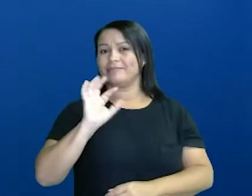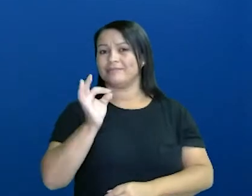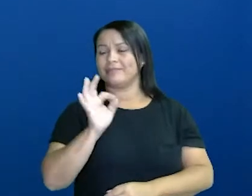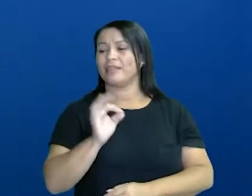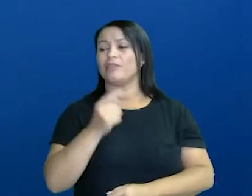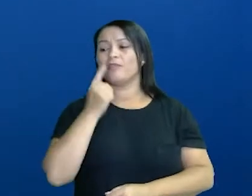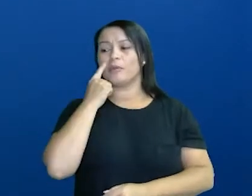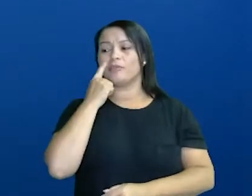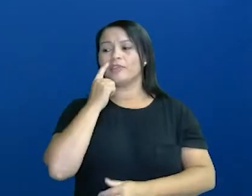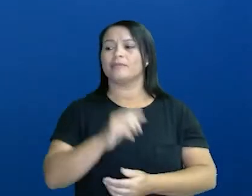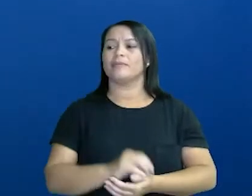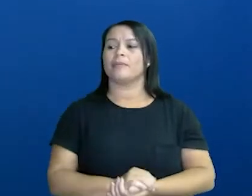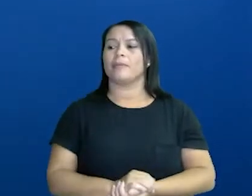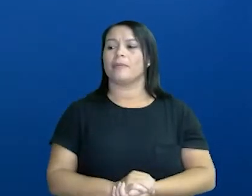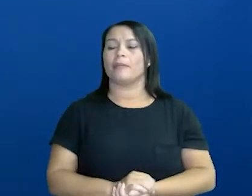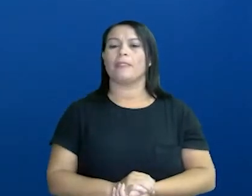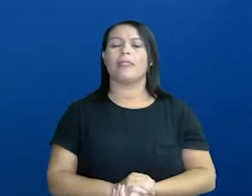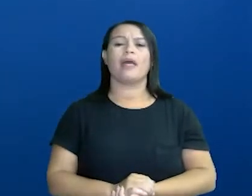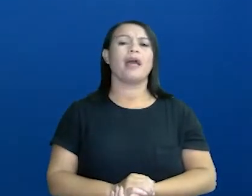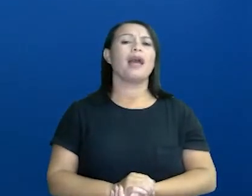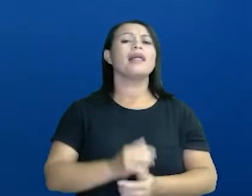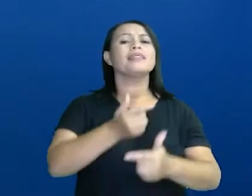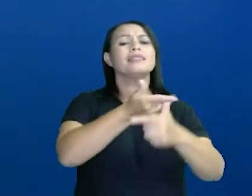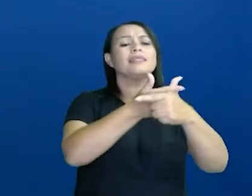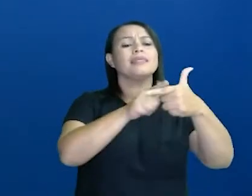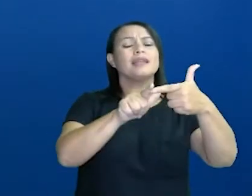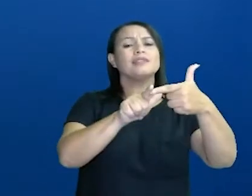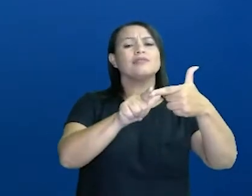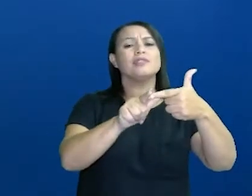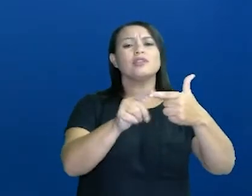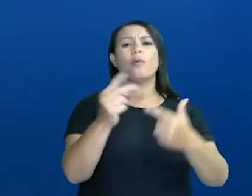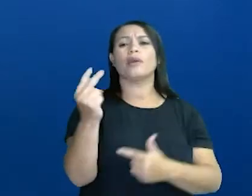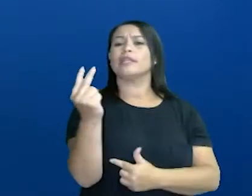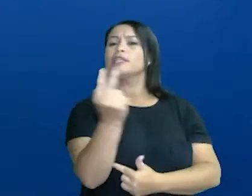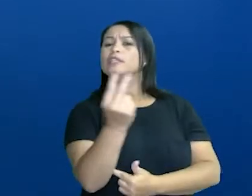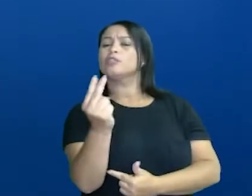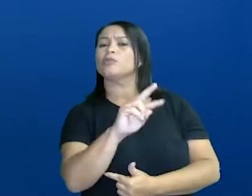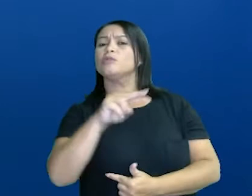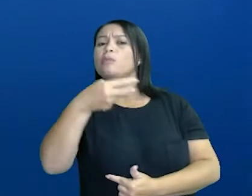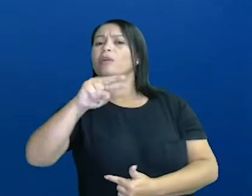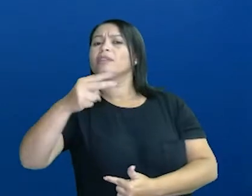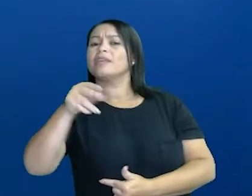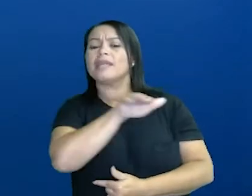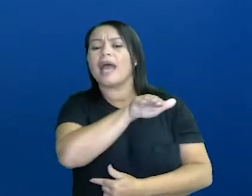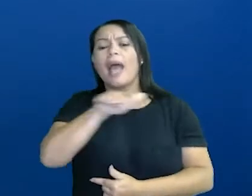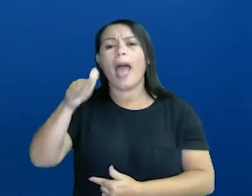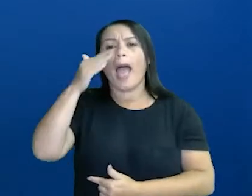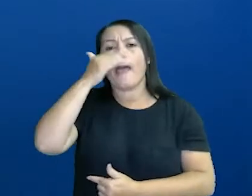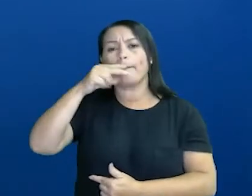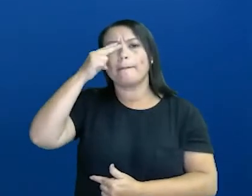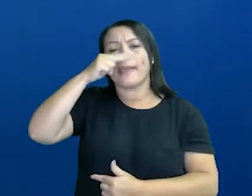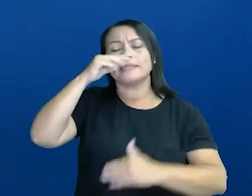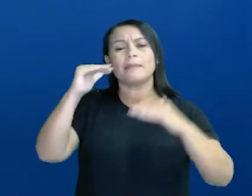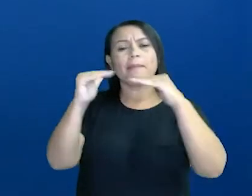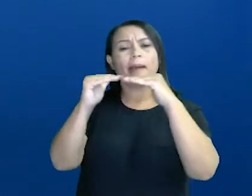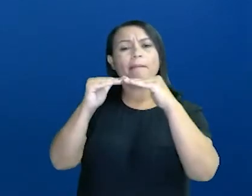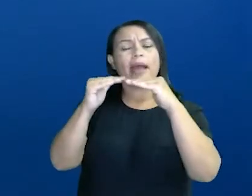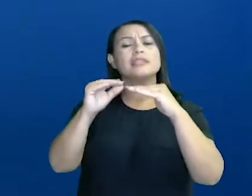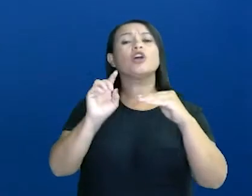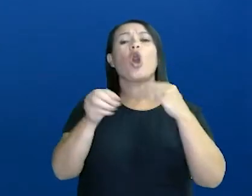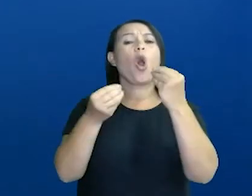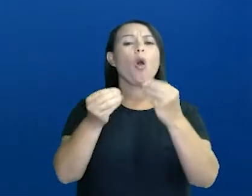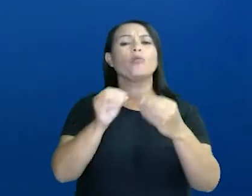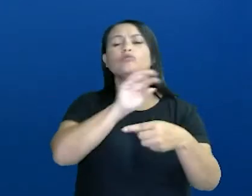certo então olha aí na divisão entre duas potências com a mesma base para calcular o resultado